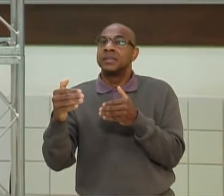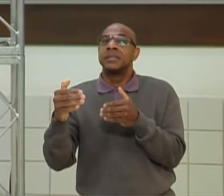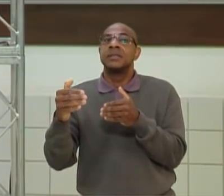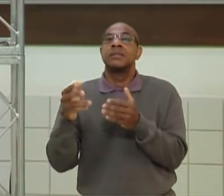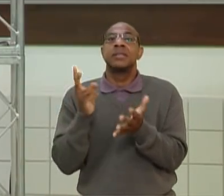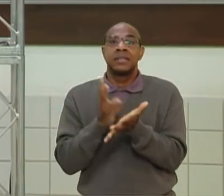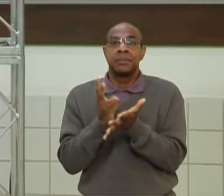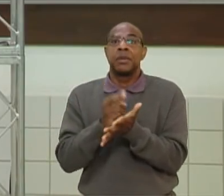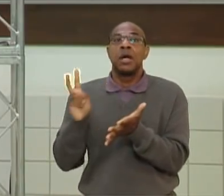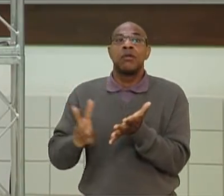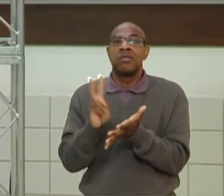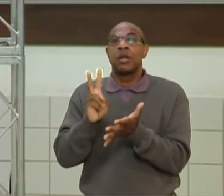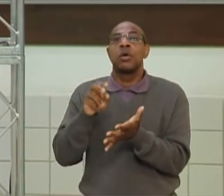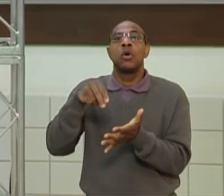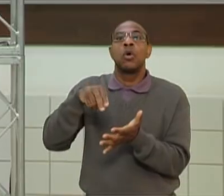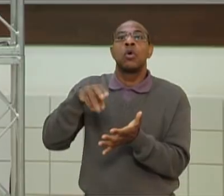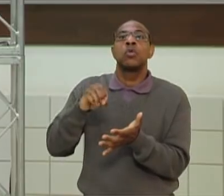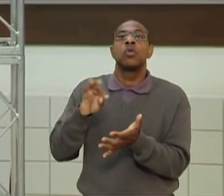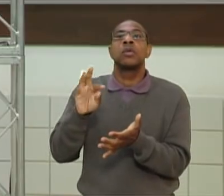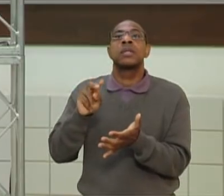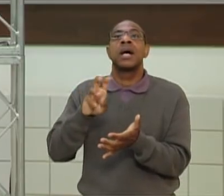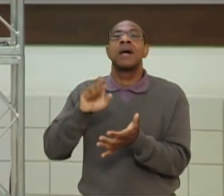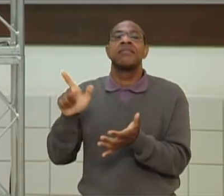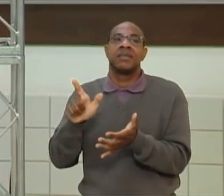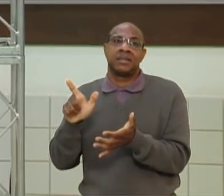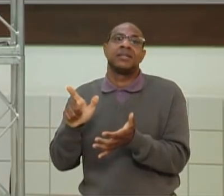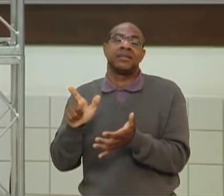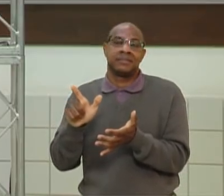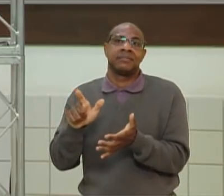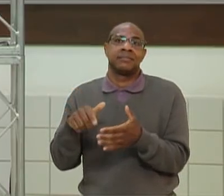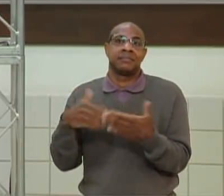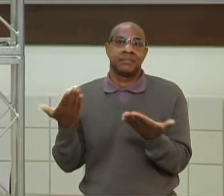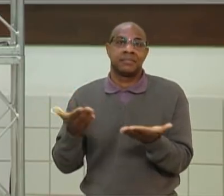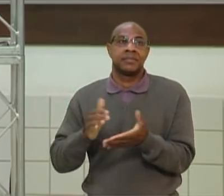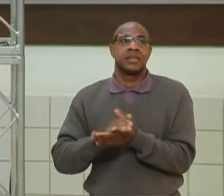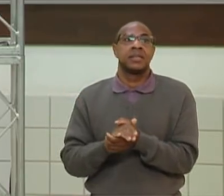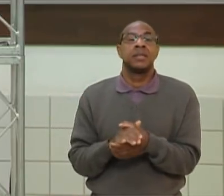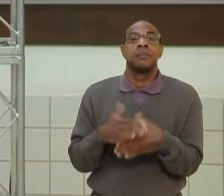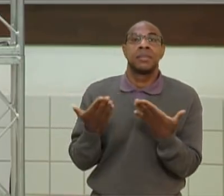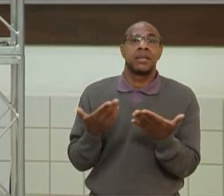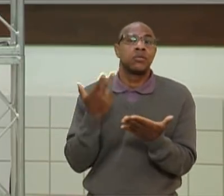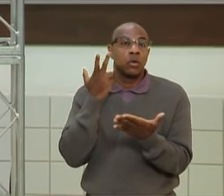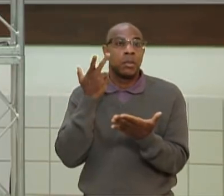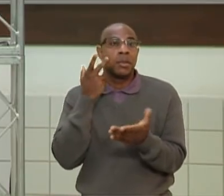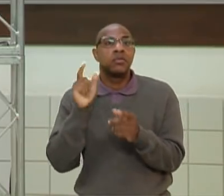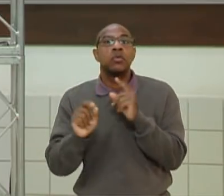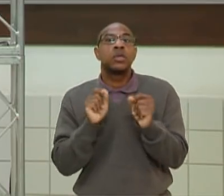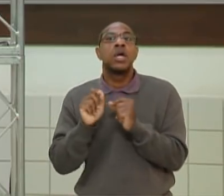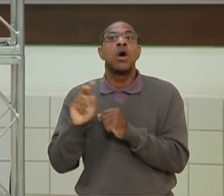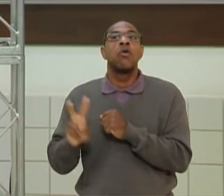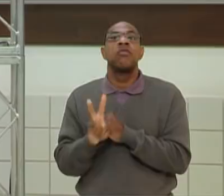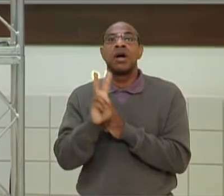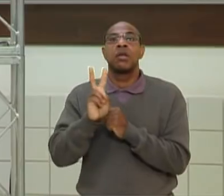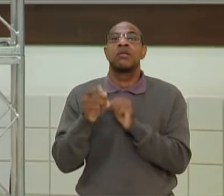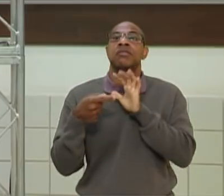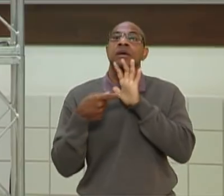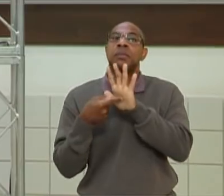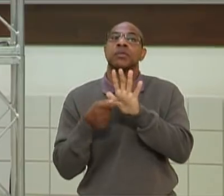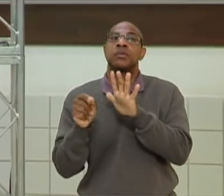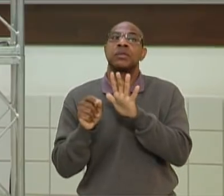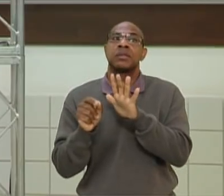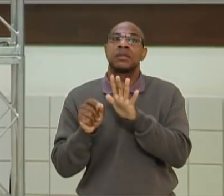valores notáveis, a não ser que seja dado os valores do ângulo correspondente. Mas, normalmente, vão ser os valores notáveis, então,